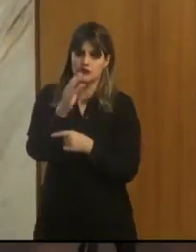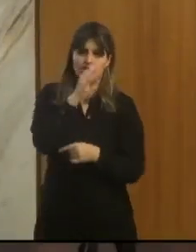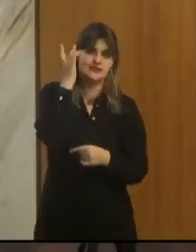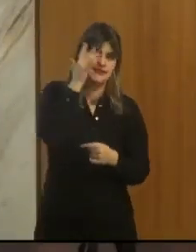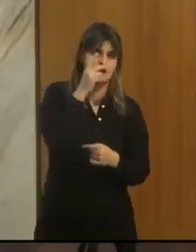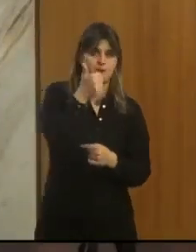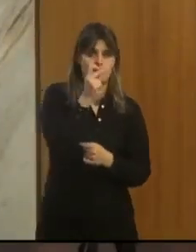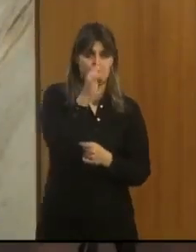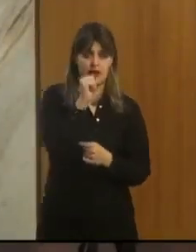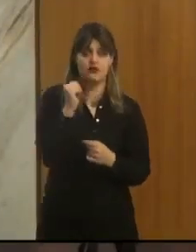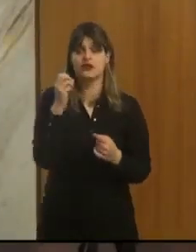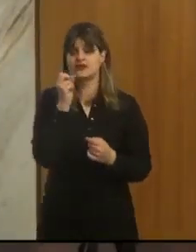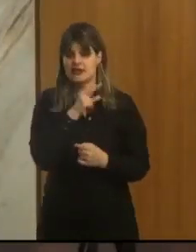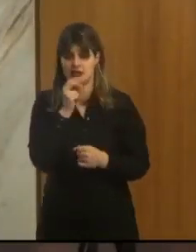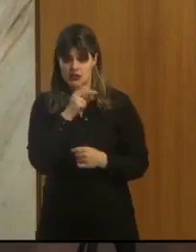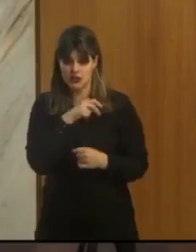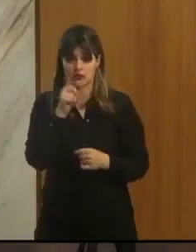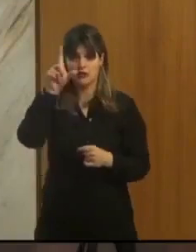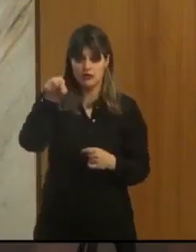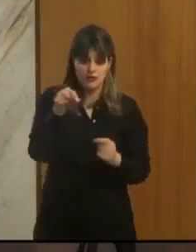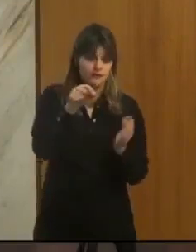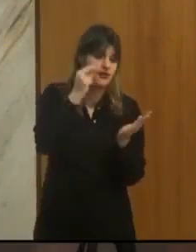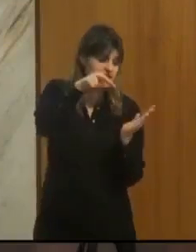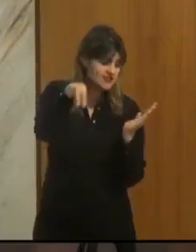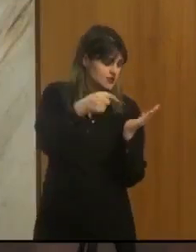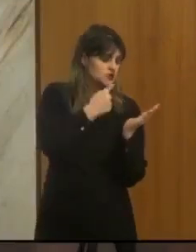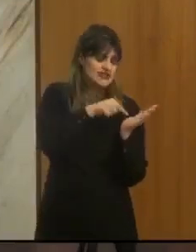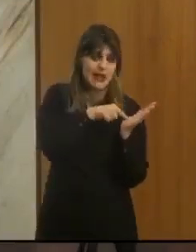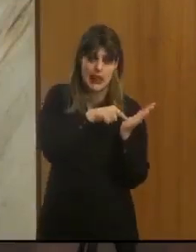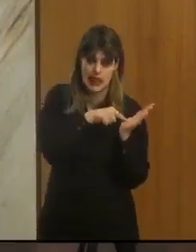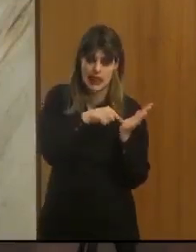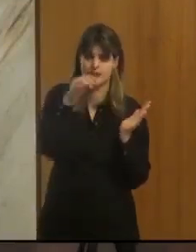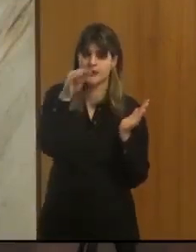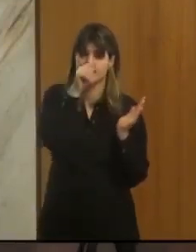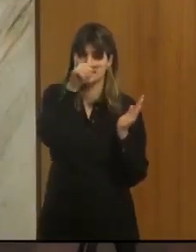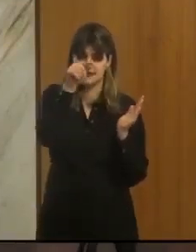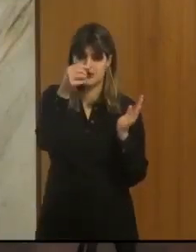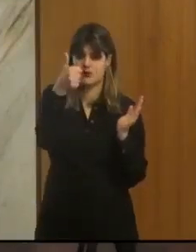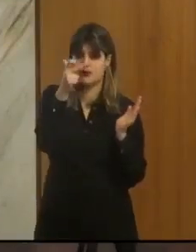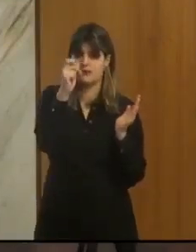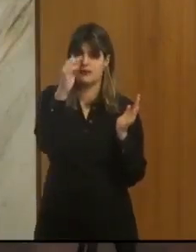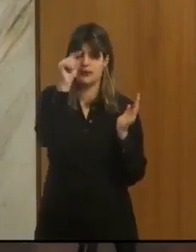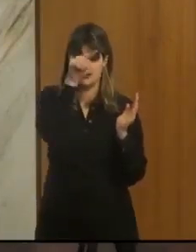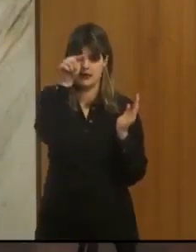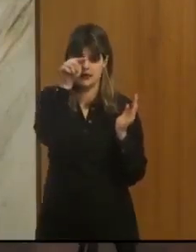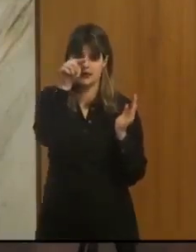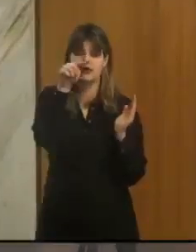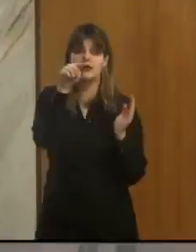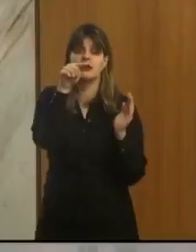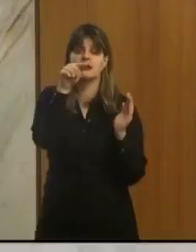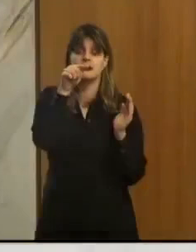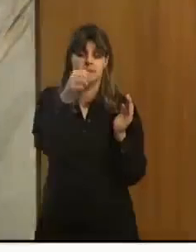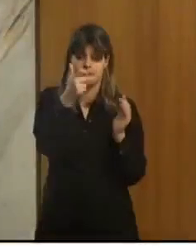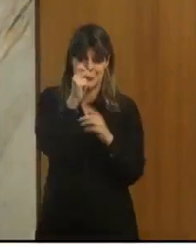António, que também aparecem referenciadas nas visitações. O São Brás, provenientes da Igreja Matriz, e